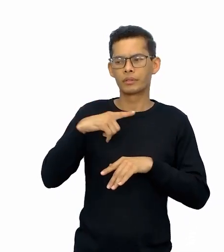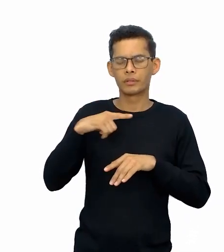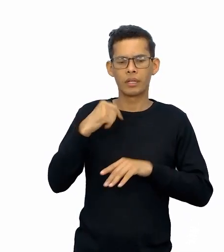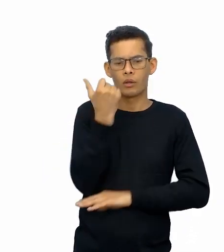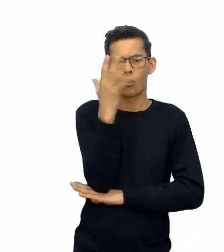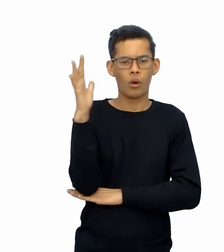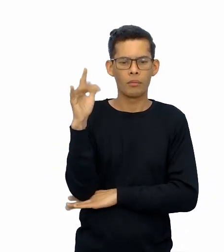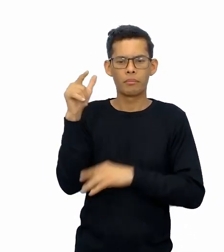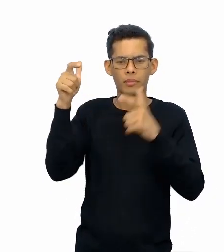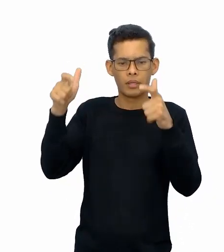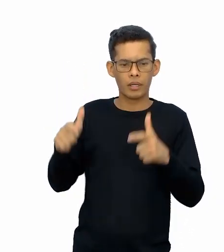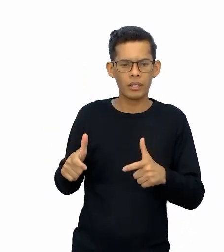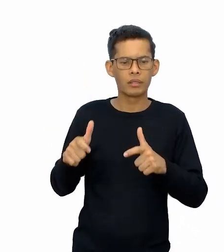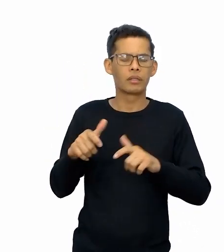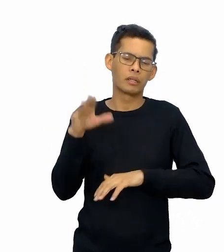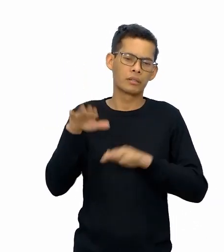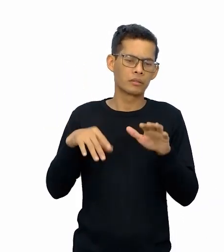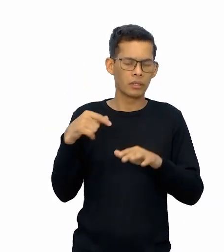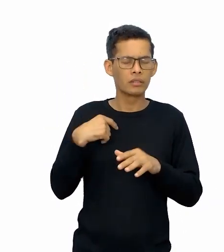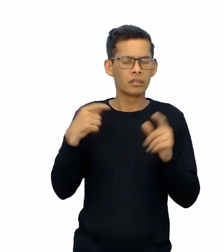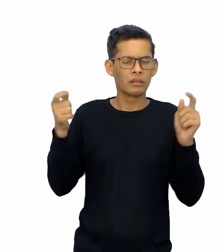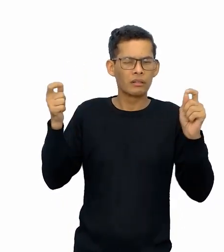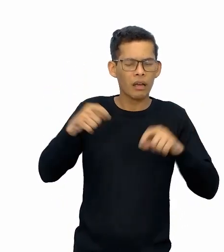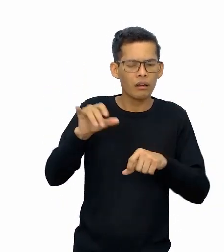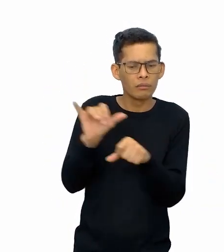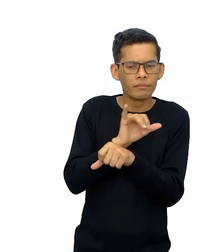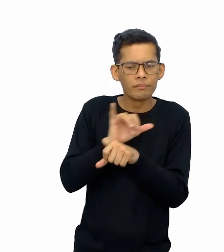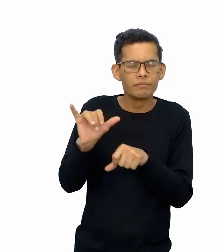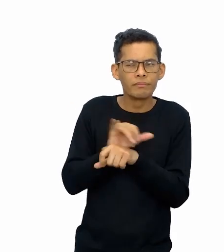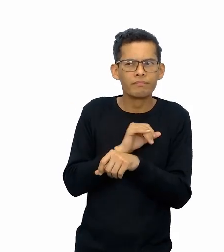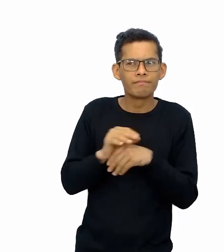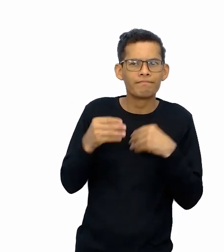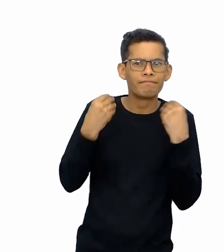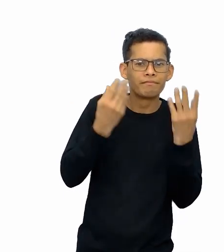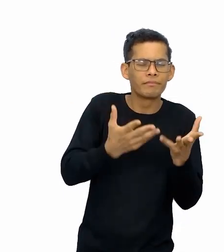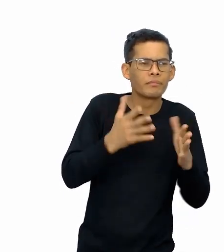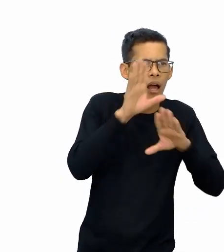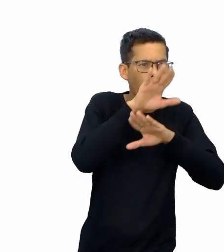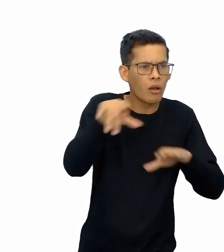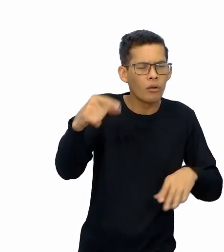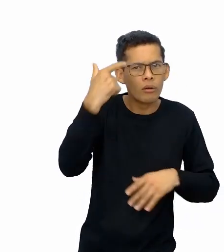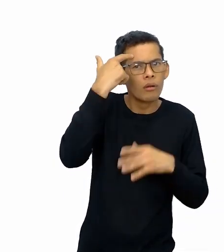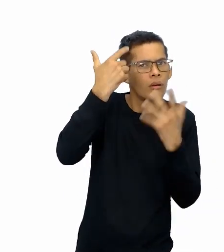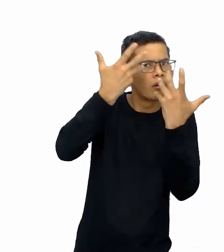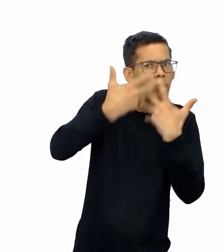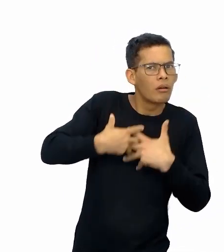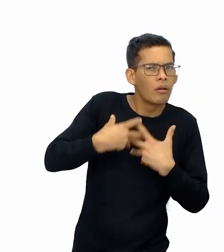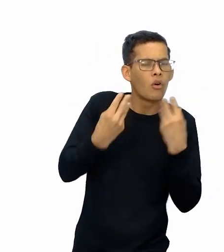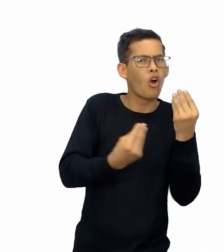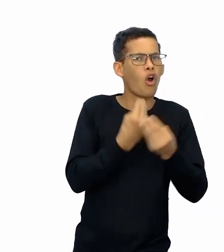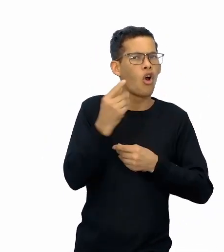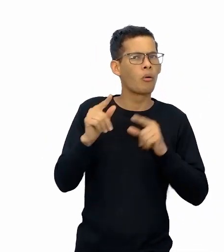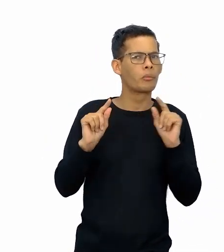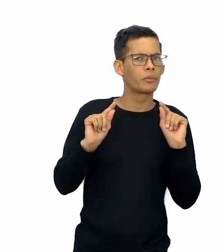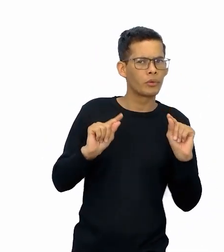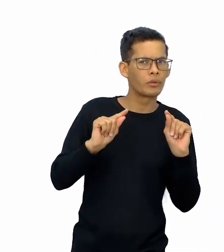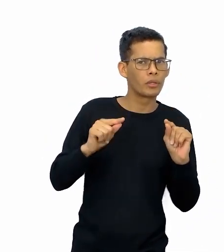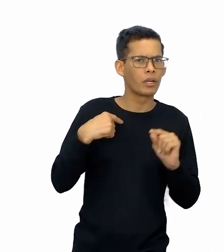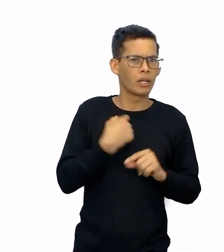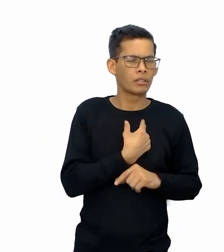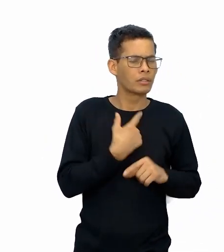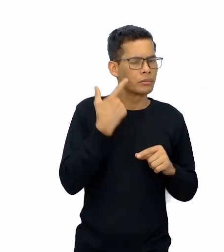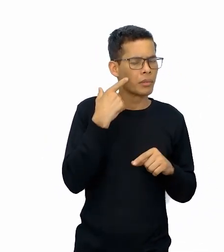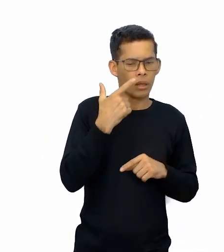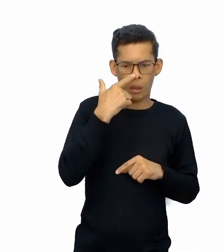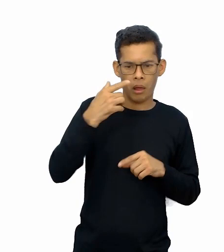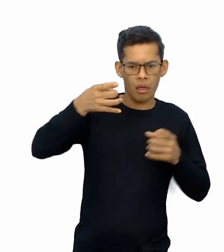liberados. Então, nós podemos convidá-los a pensar e a observar, né, o que e como os resíduos e